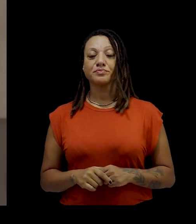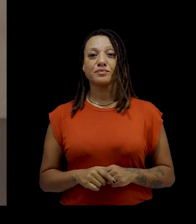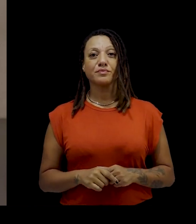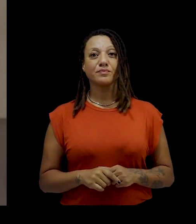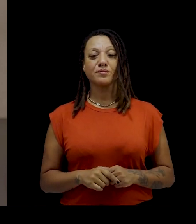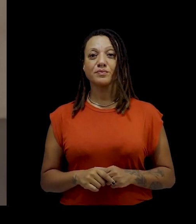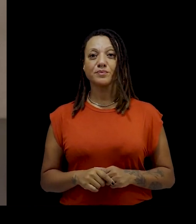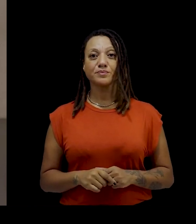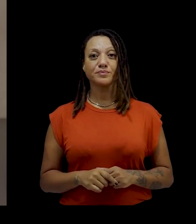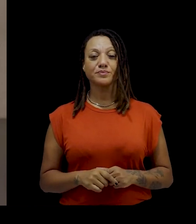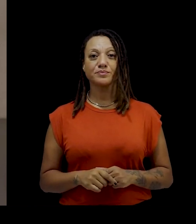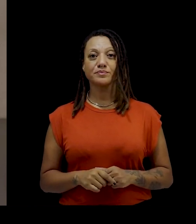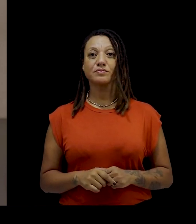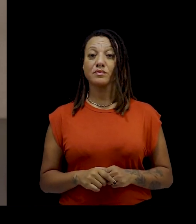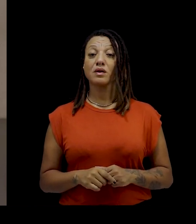de um lado ao outro.